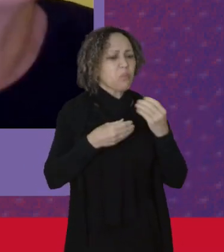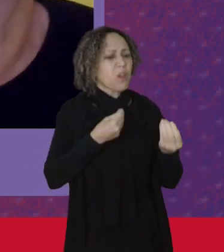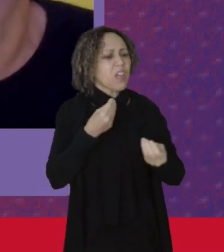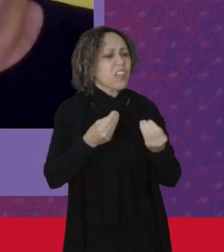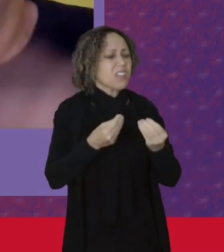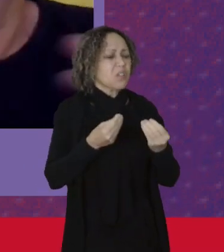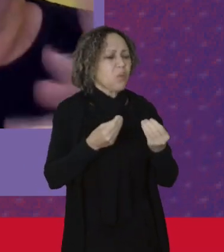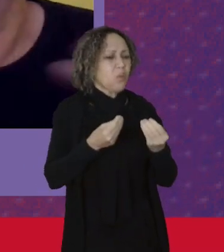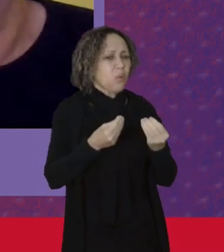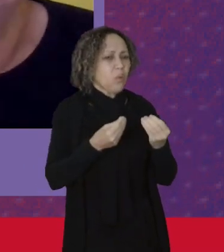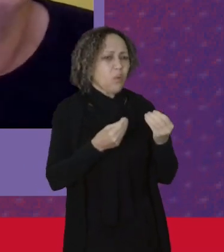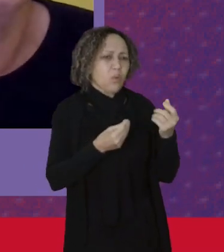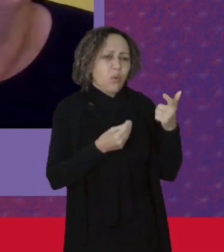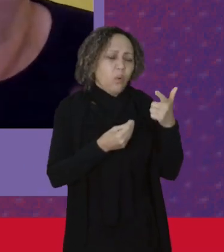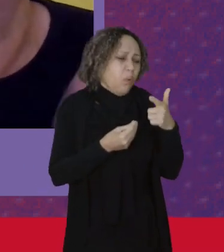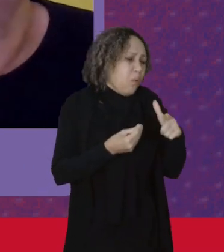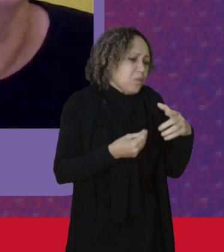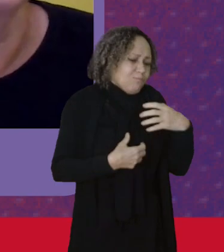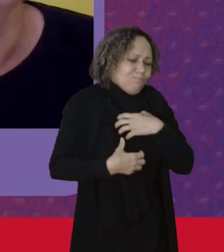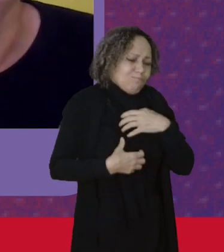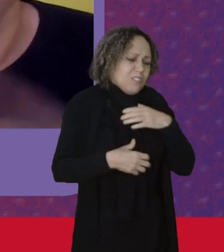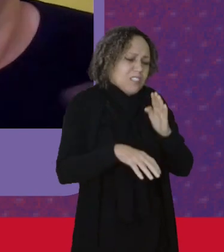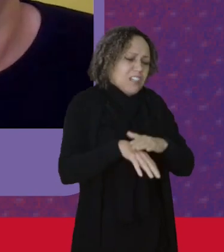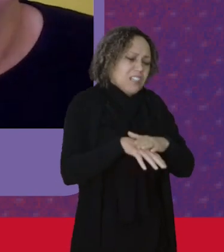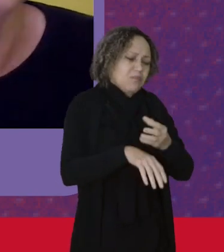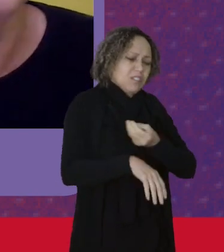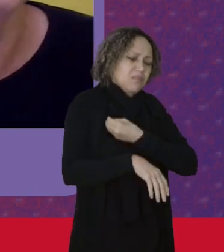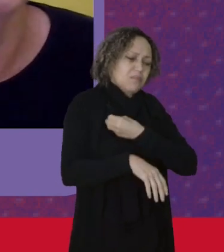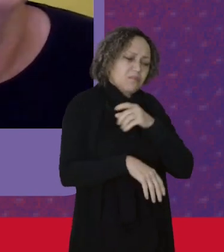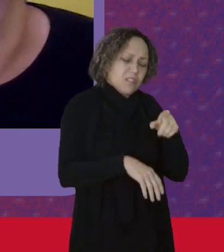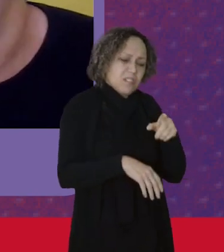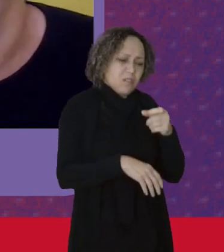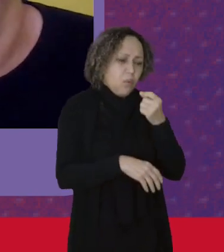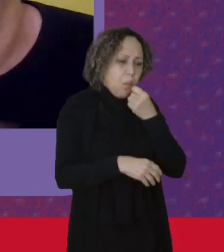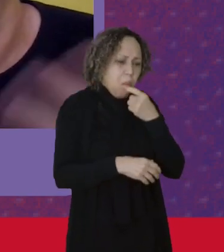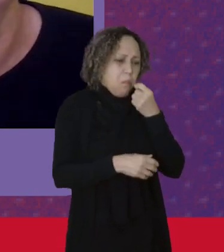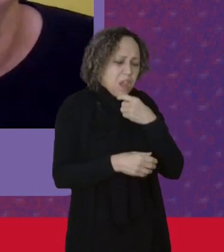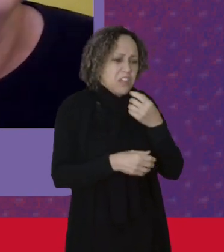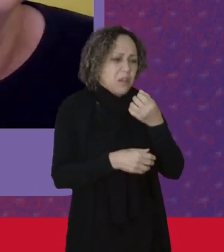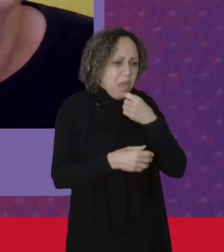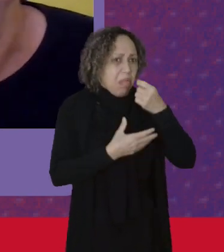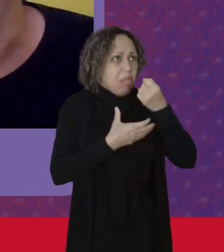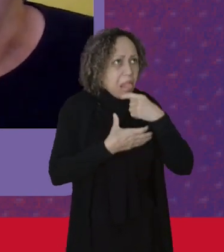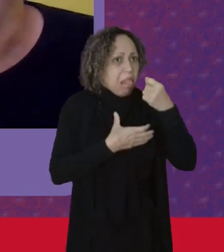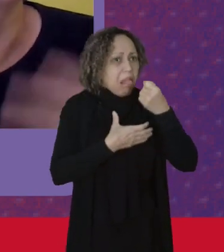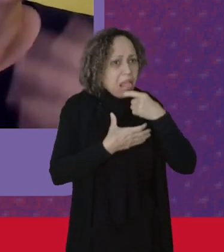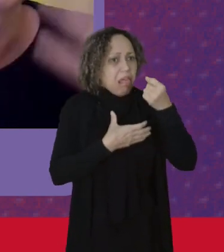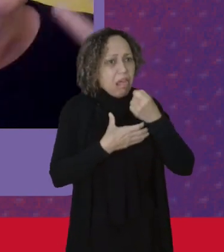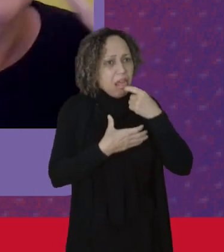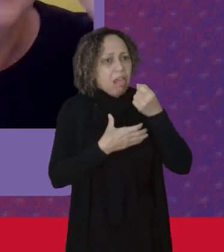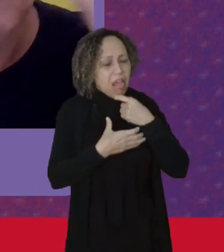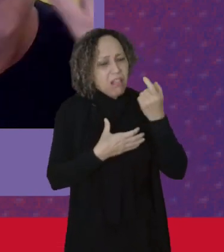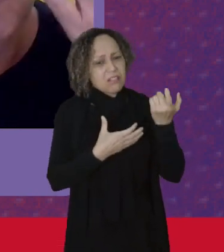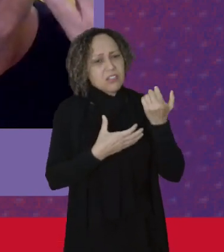padrão de organização da sua própria vida, ou seja, com o medicamento entrando dentro da sua vida, né, como